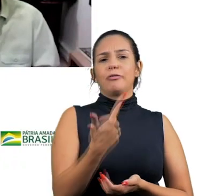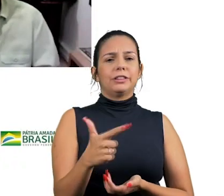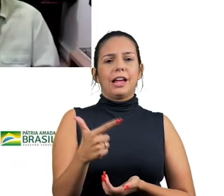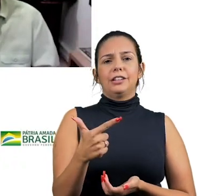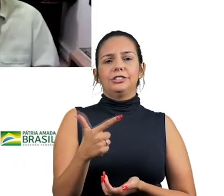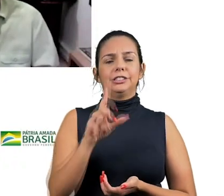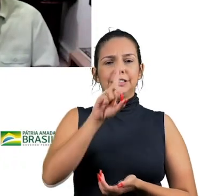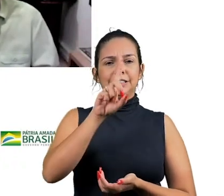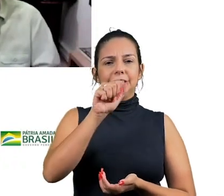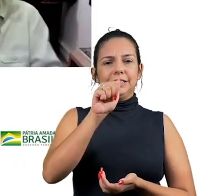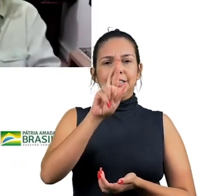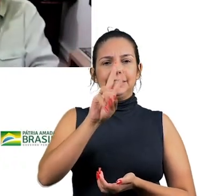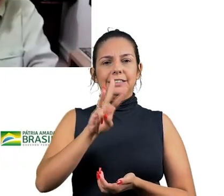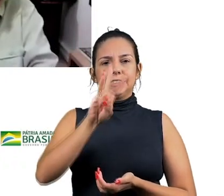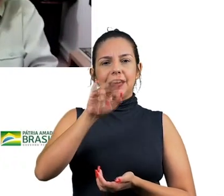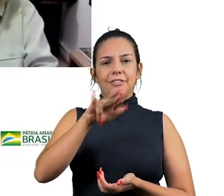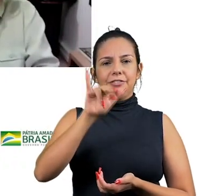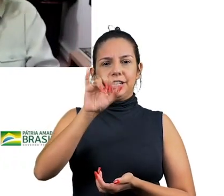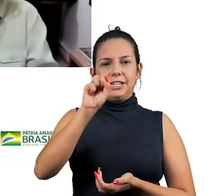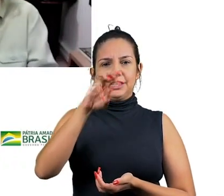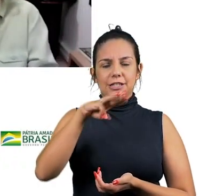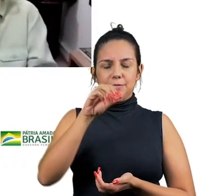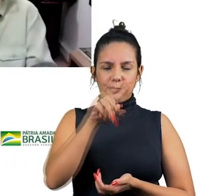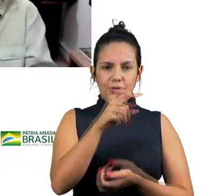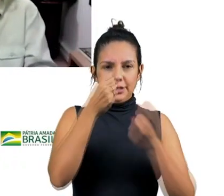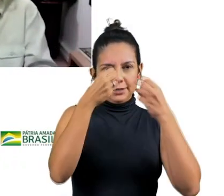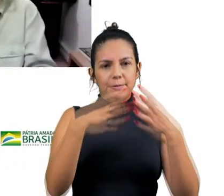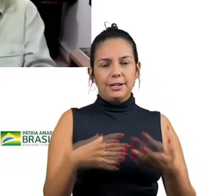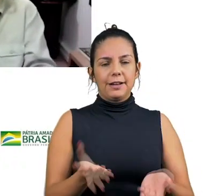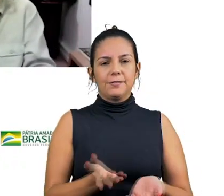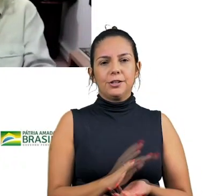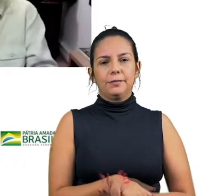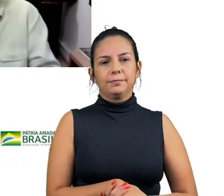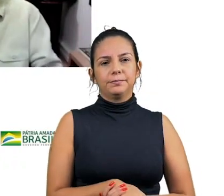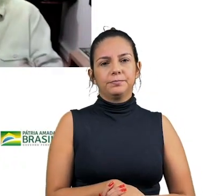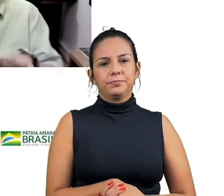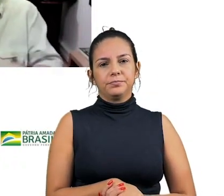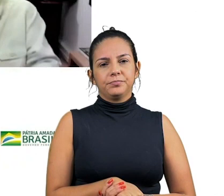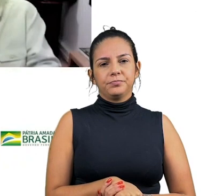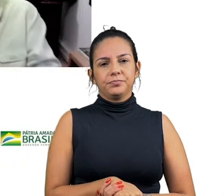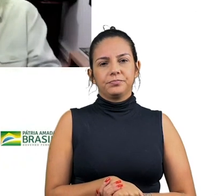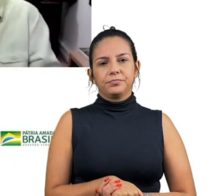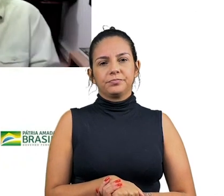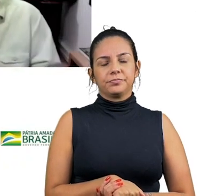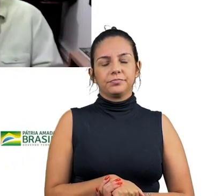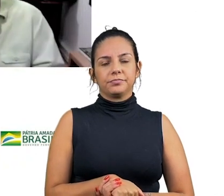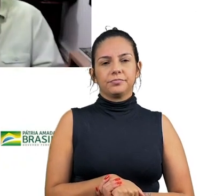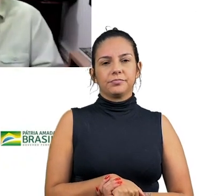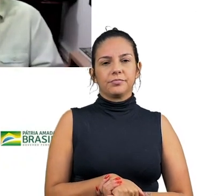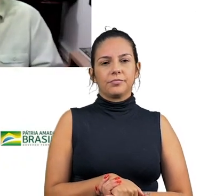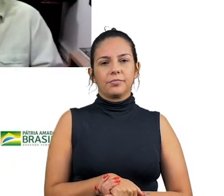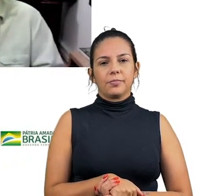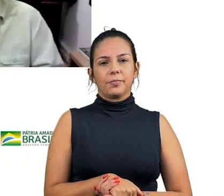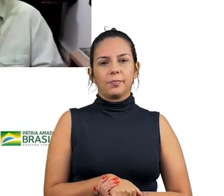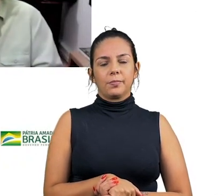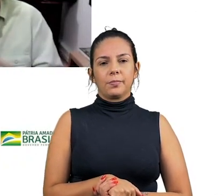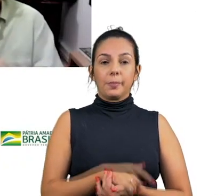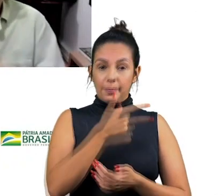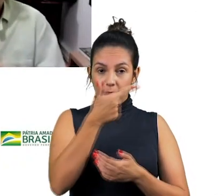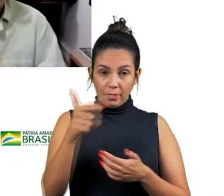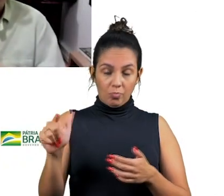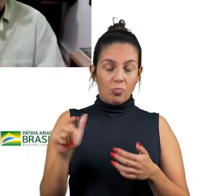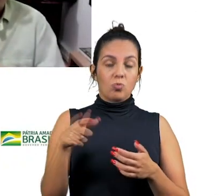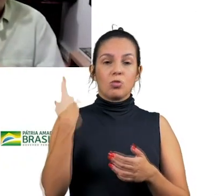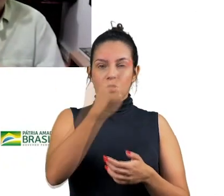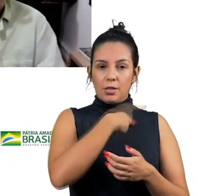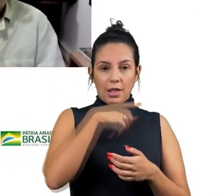Darwin. Né? Darwin. Então, essa é uma questão. A outra é a seguinte: